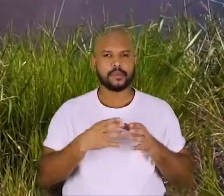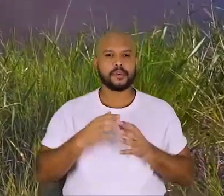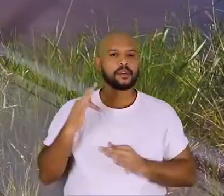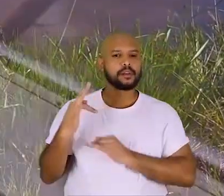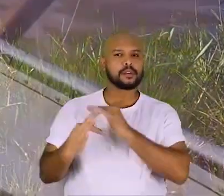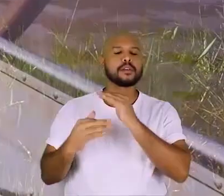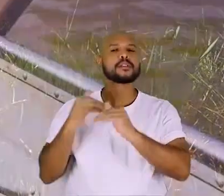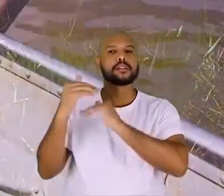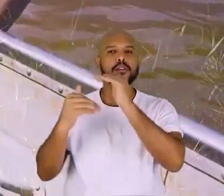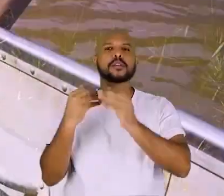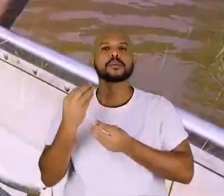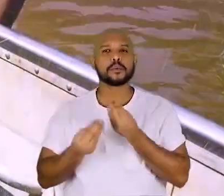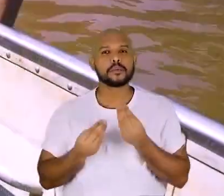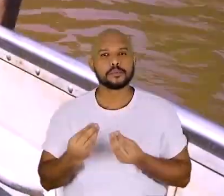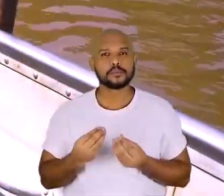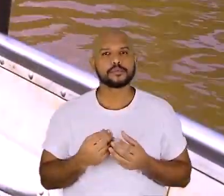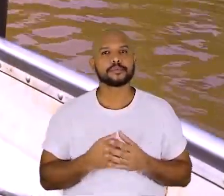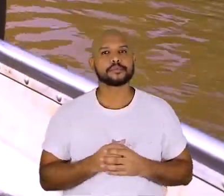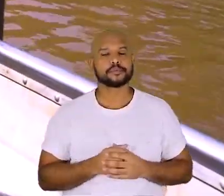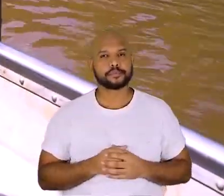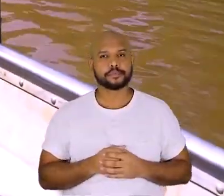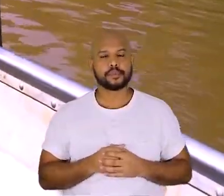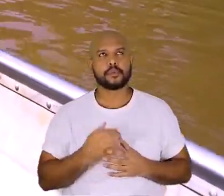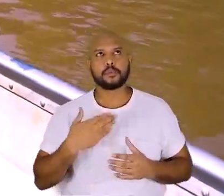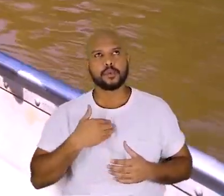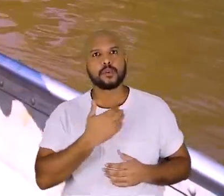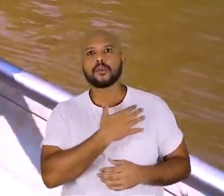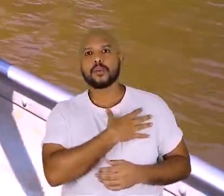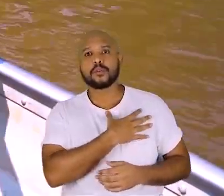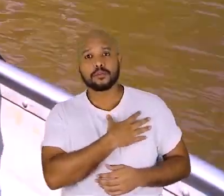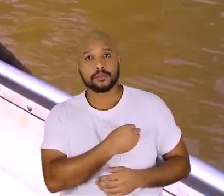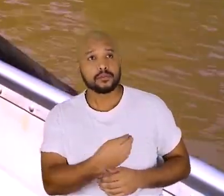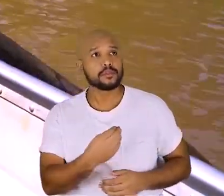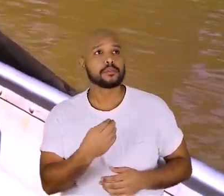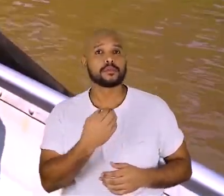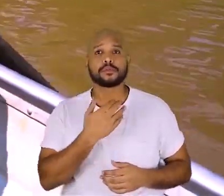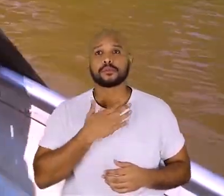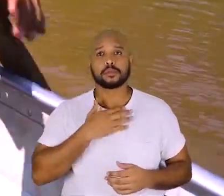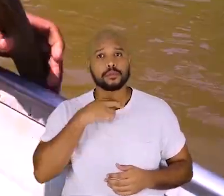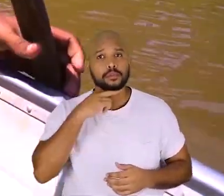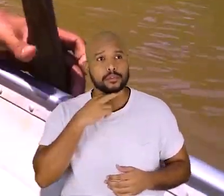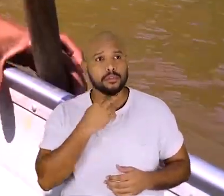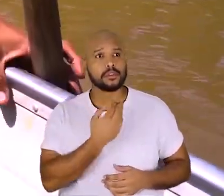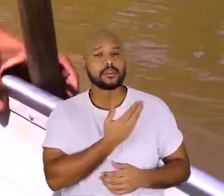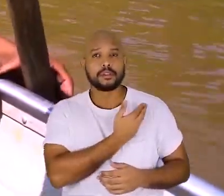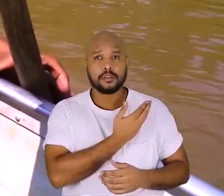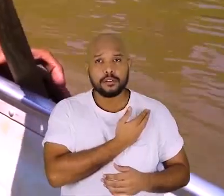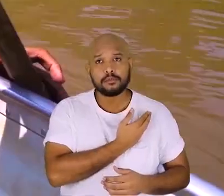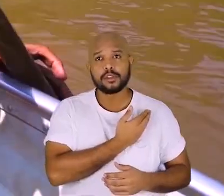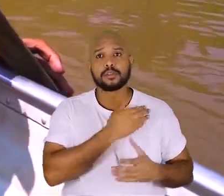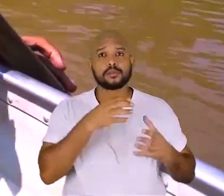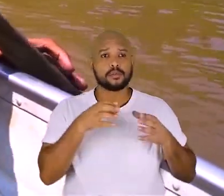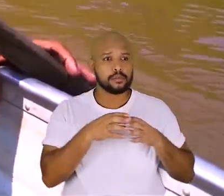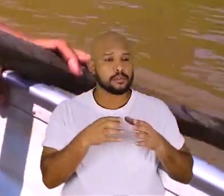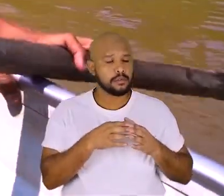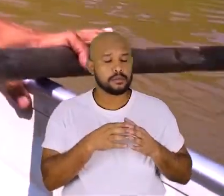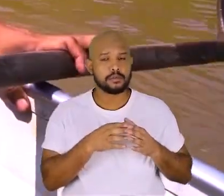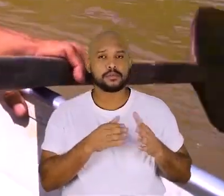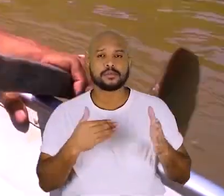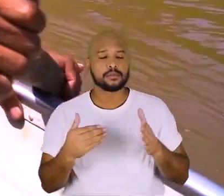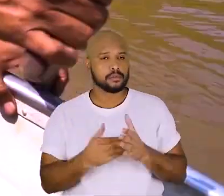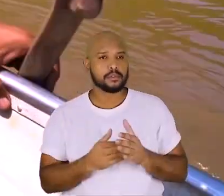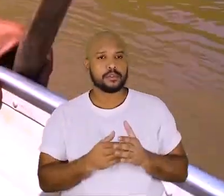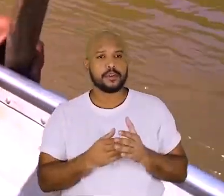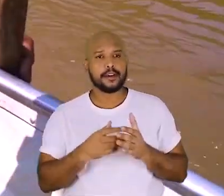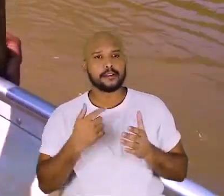é sempre pensando no futuro, né? Dos meus filhos, do meu neto, dos meus amigos, da minha